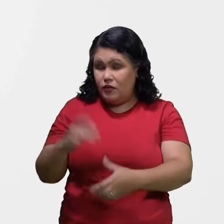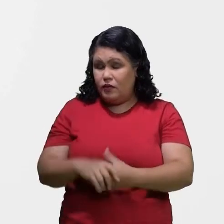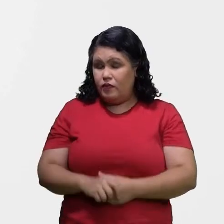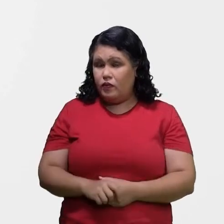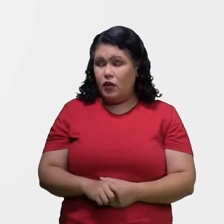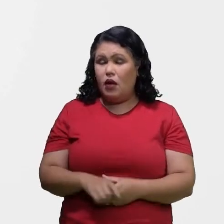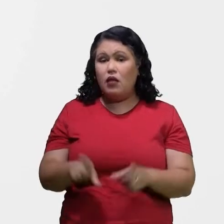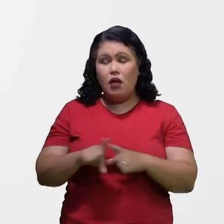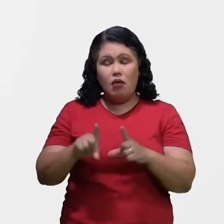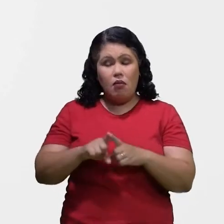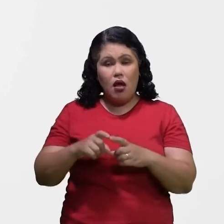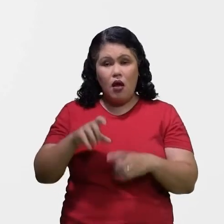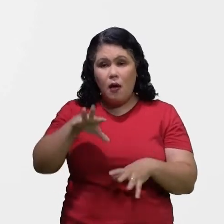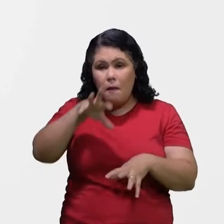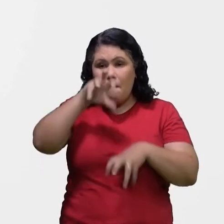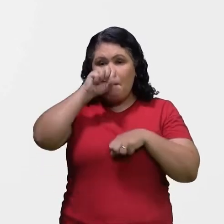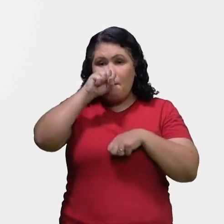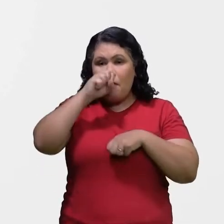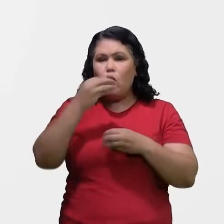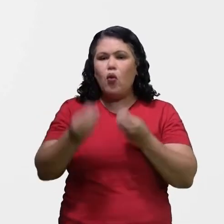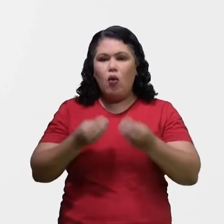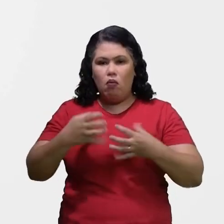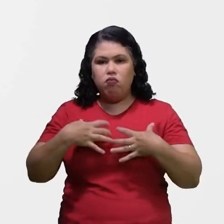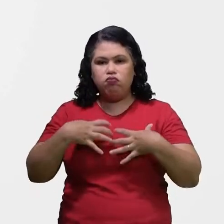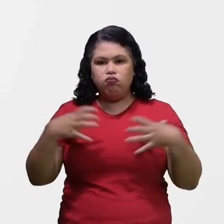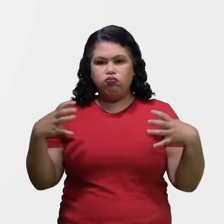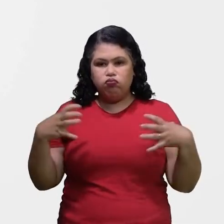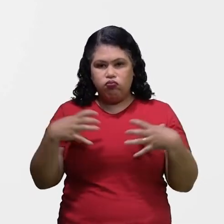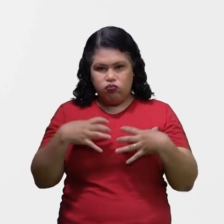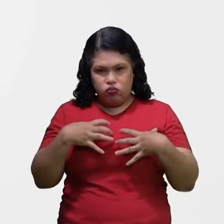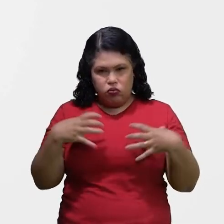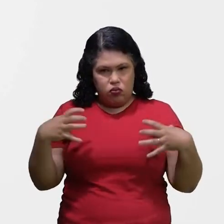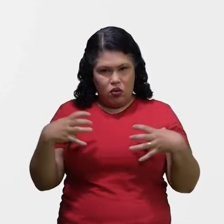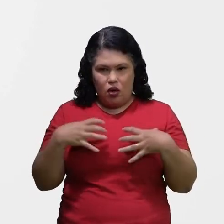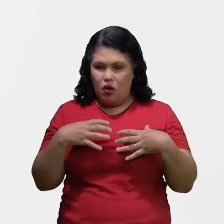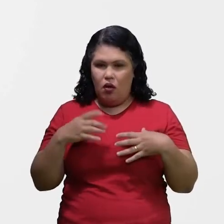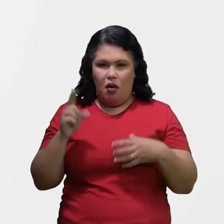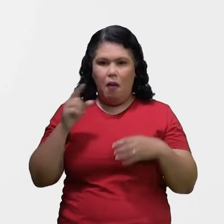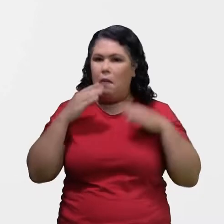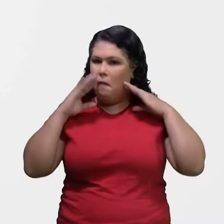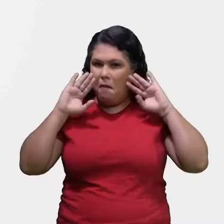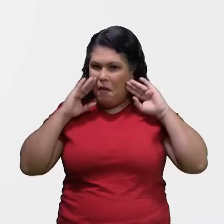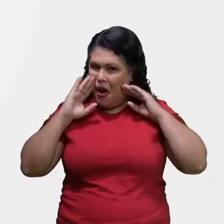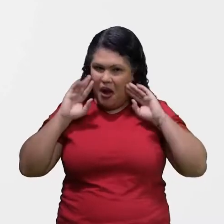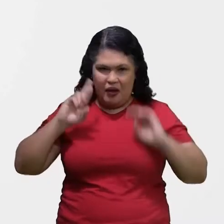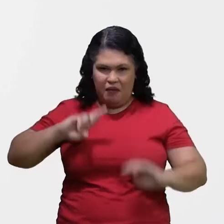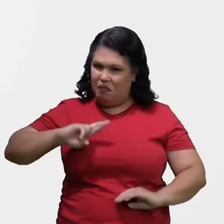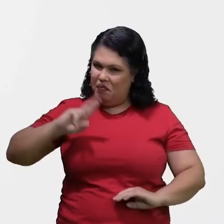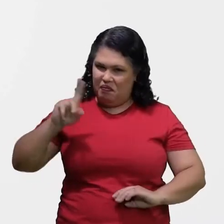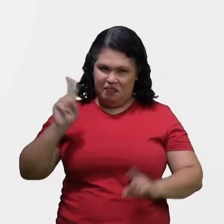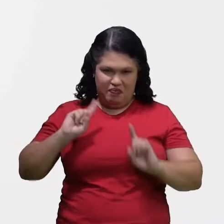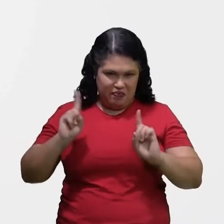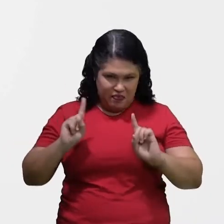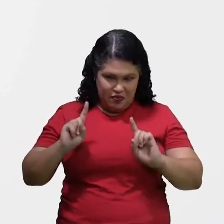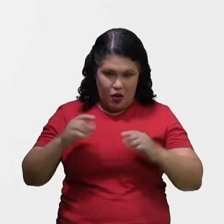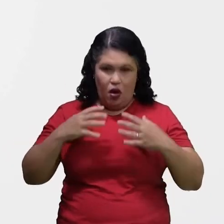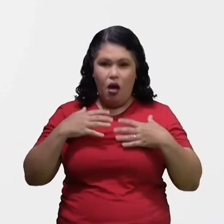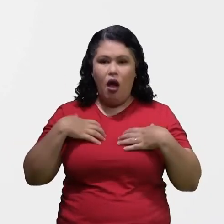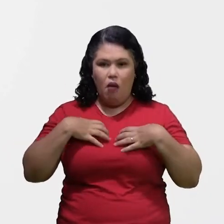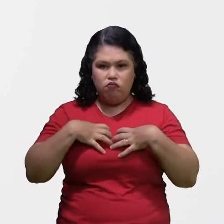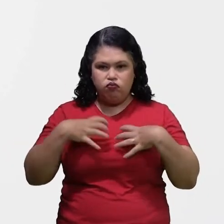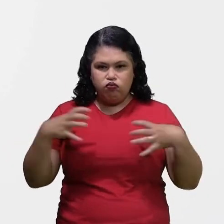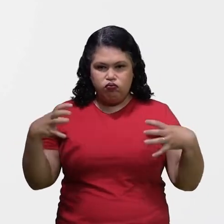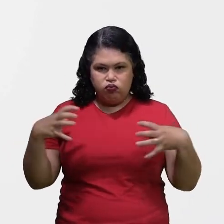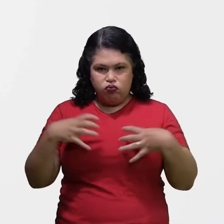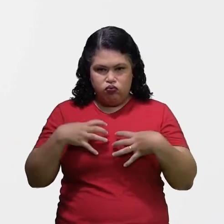uma respiração pulmonar, de respiração pulmonar, né? Já não é mais branca, eles já conseguiram evoluir, estão na Terra, então eles têm